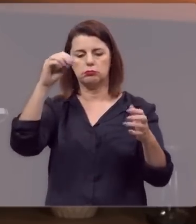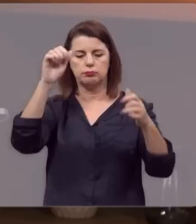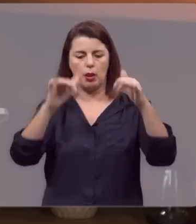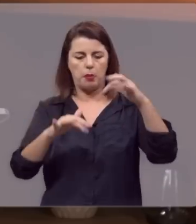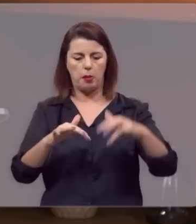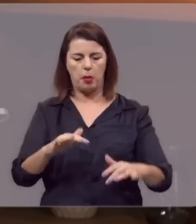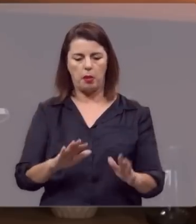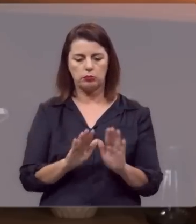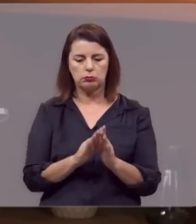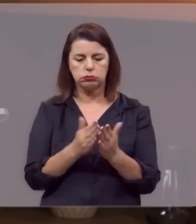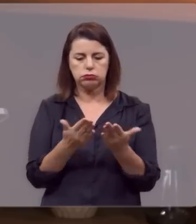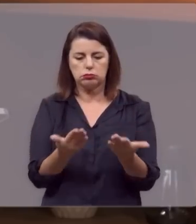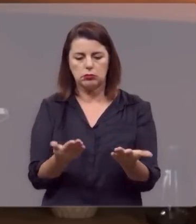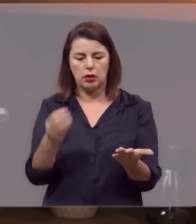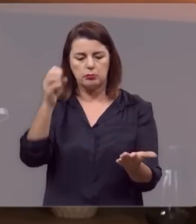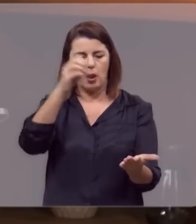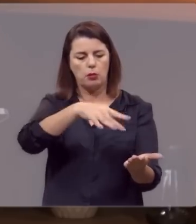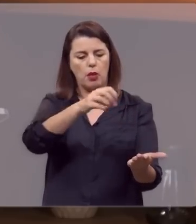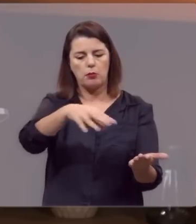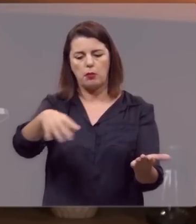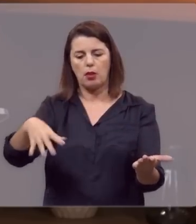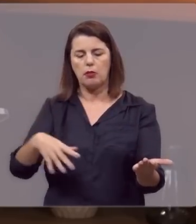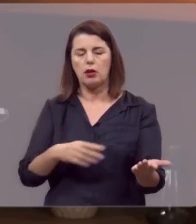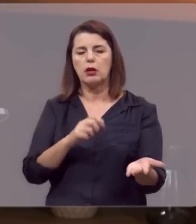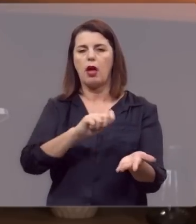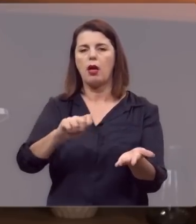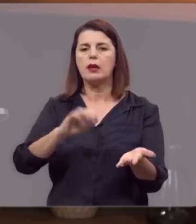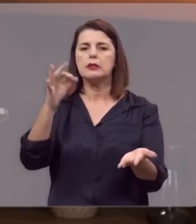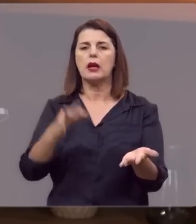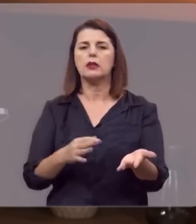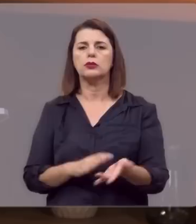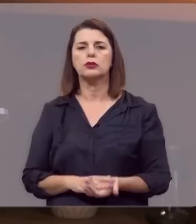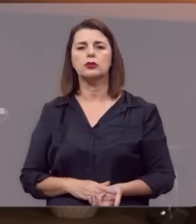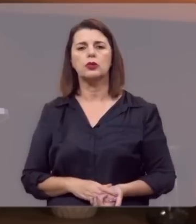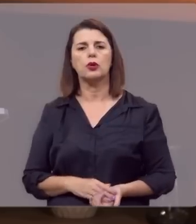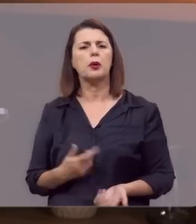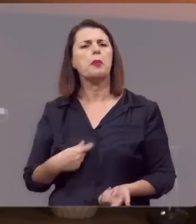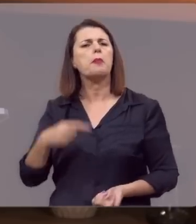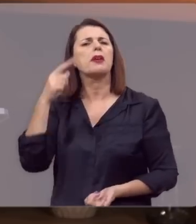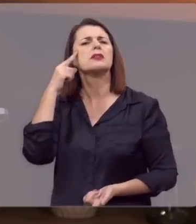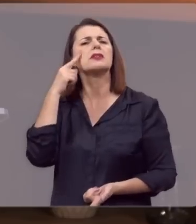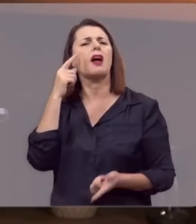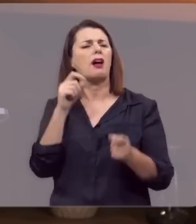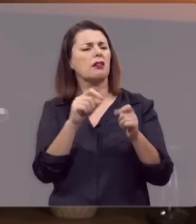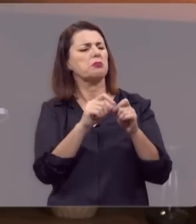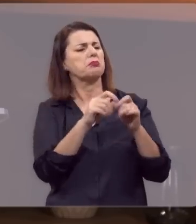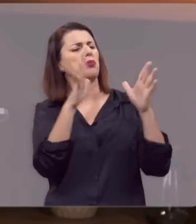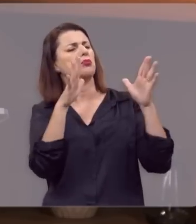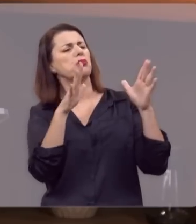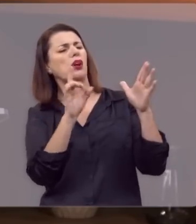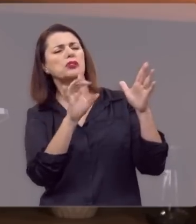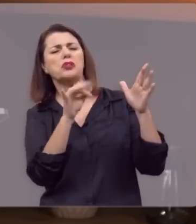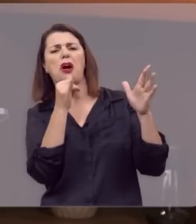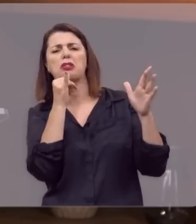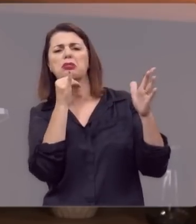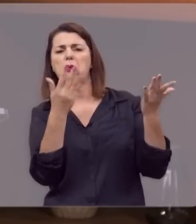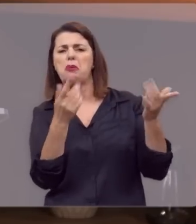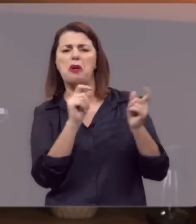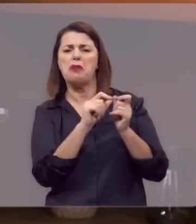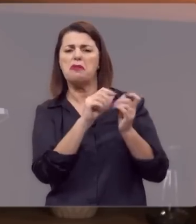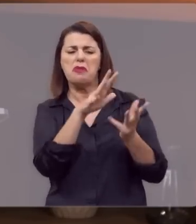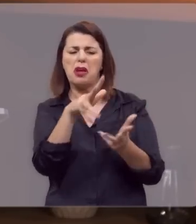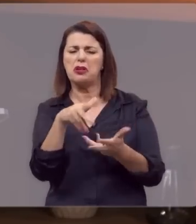do que eu acreditar que uma mega explosão casual produziu esse universo tão vasto,